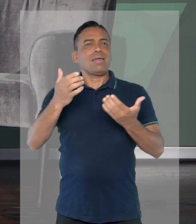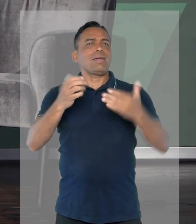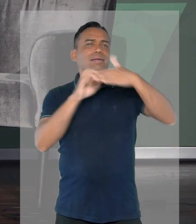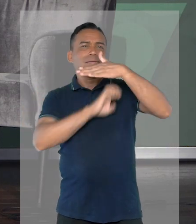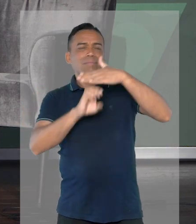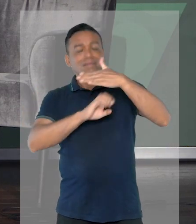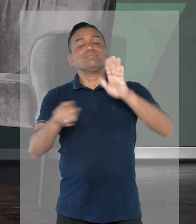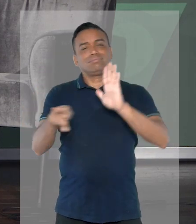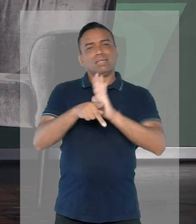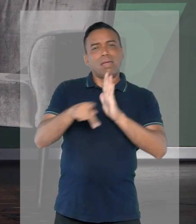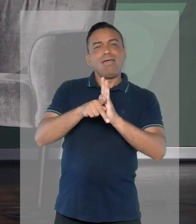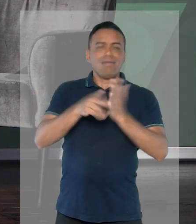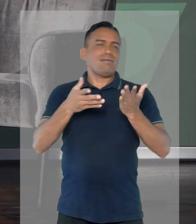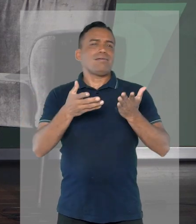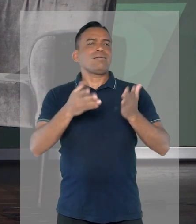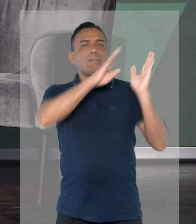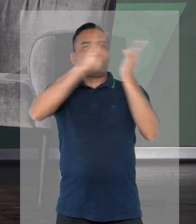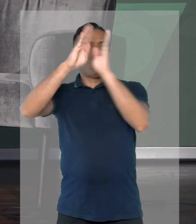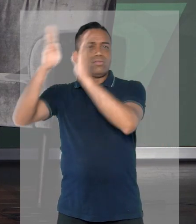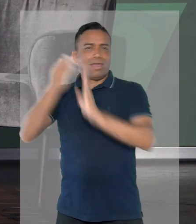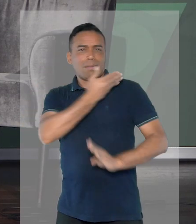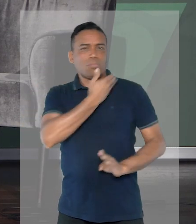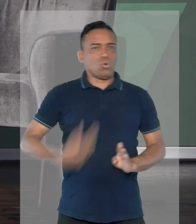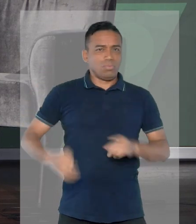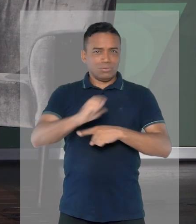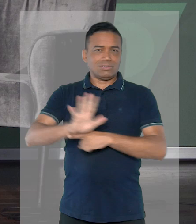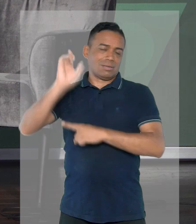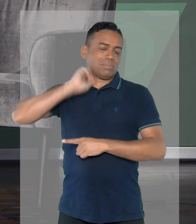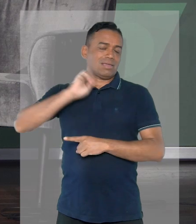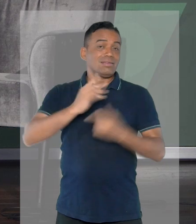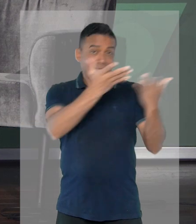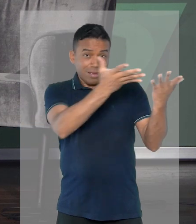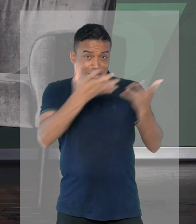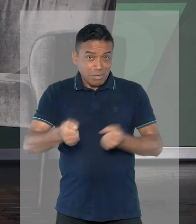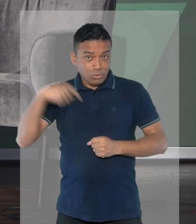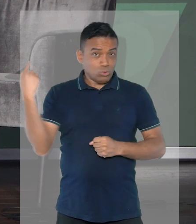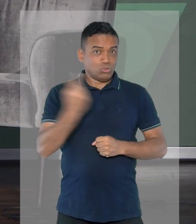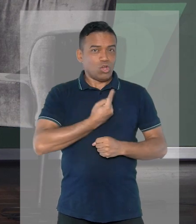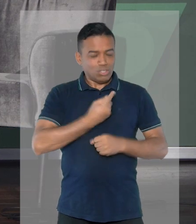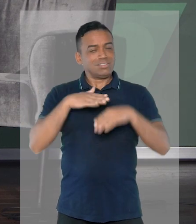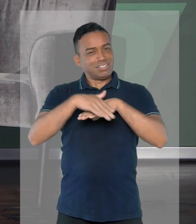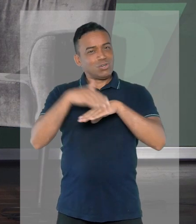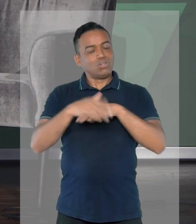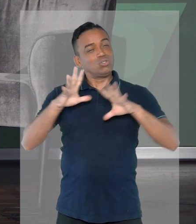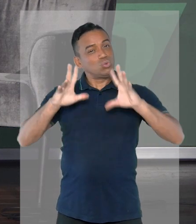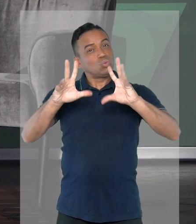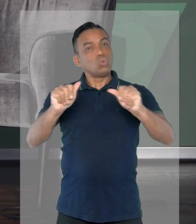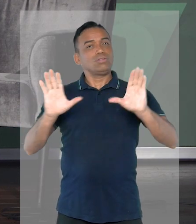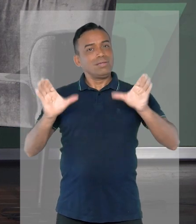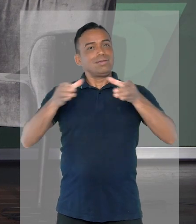a Biblioteca Pública de Minas Gerais, que está nos recebendo aqui essa noite mais uma vez. Muito obrigada a toda a equipe que está aqui com a